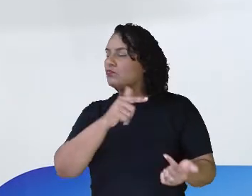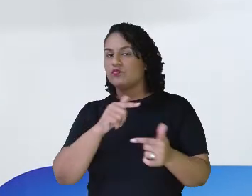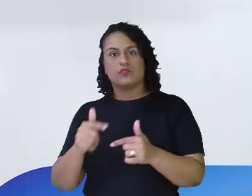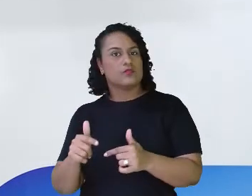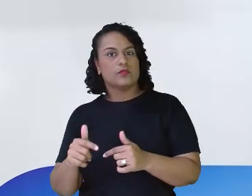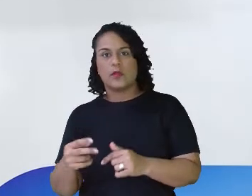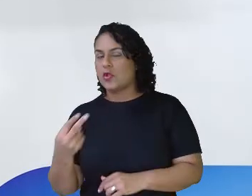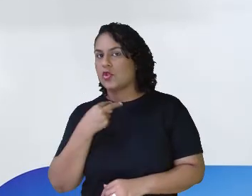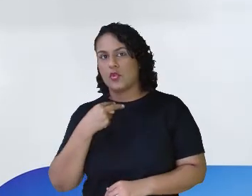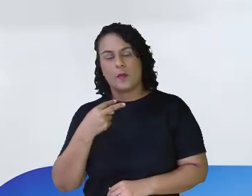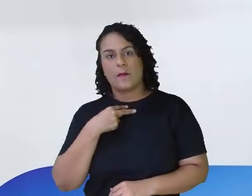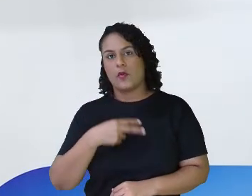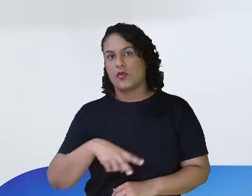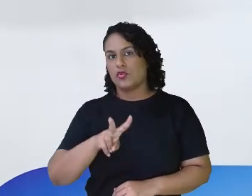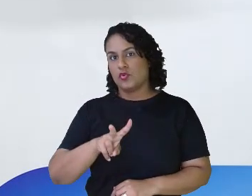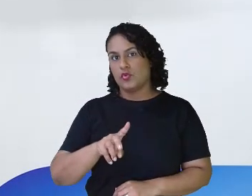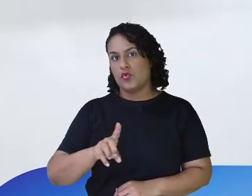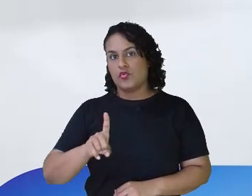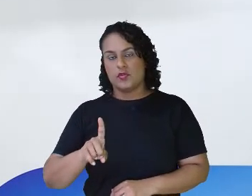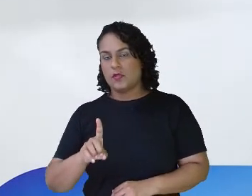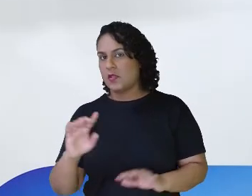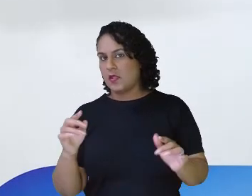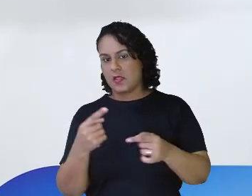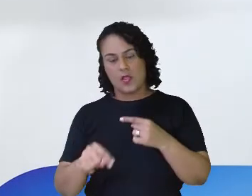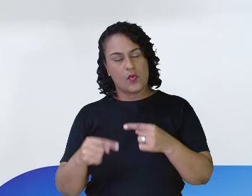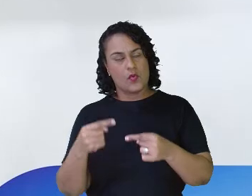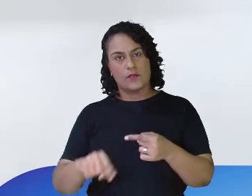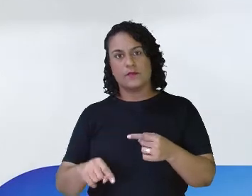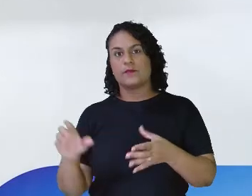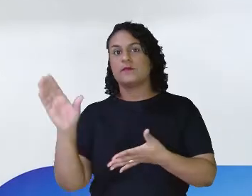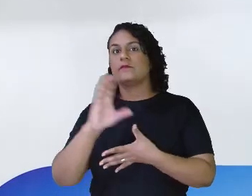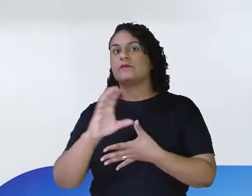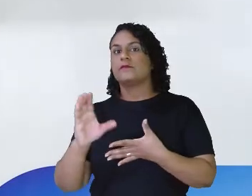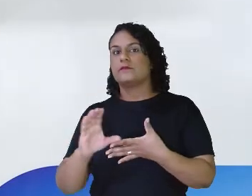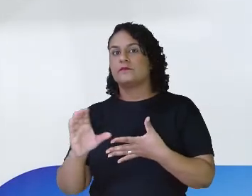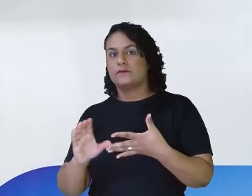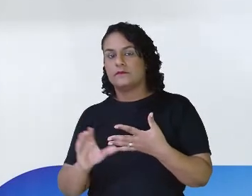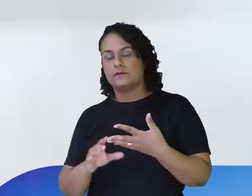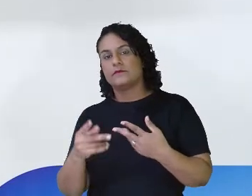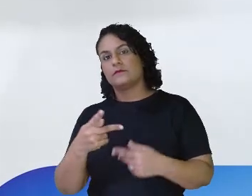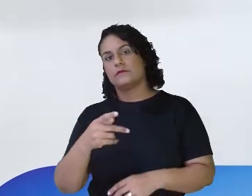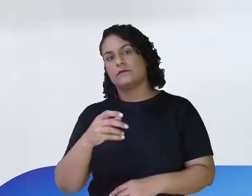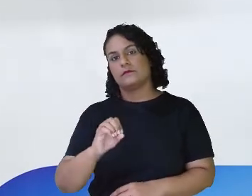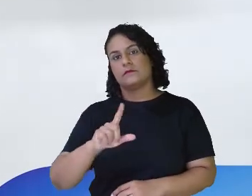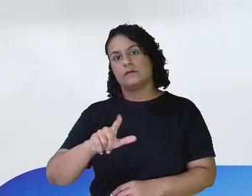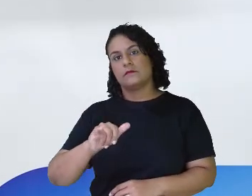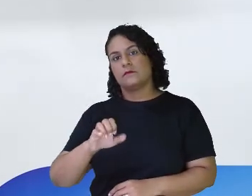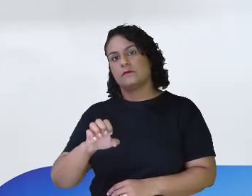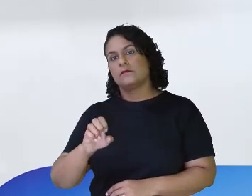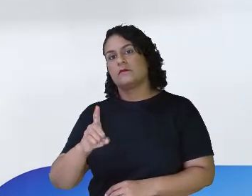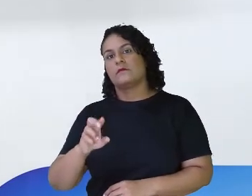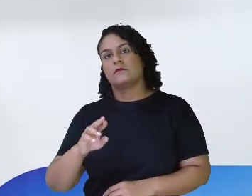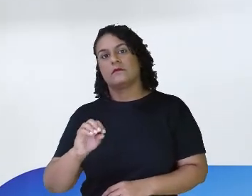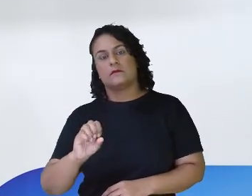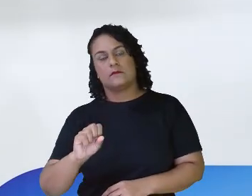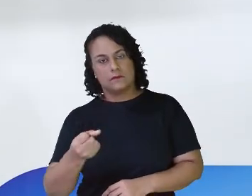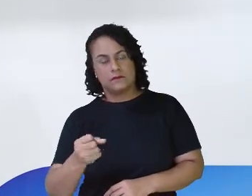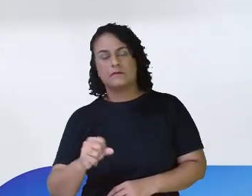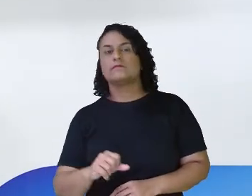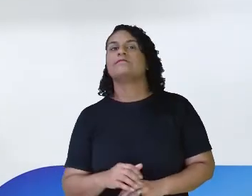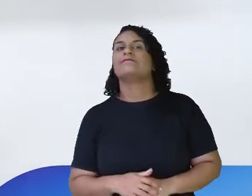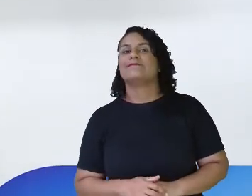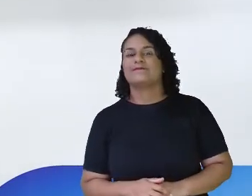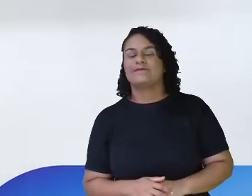em espaços bidimensionais e são classificadas em poliedros, corpos redondos ou outros,